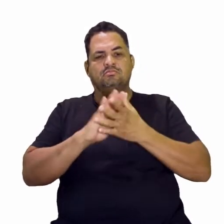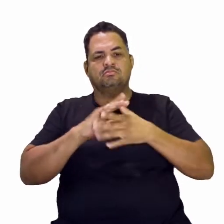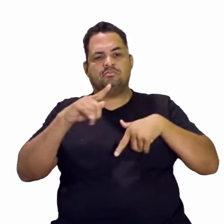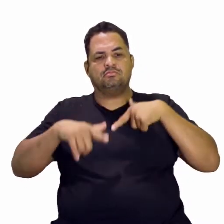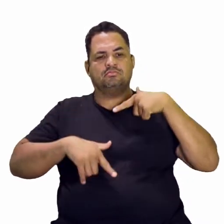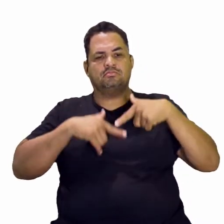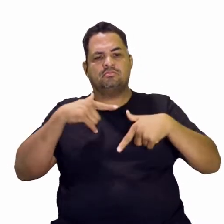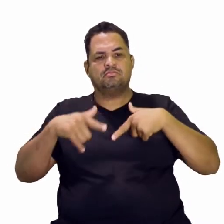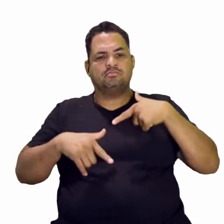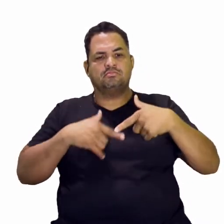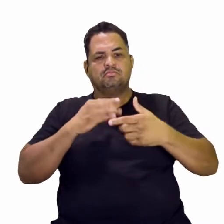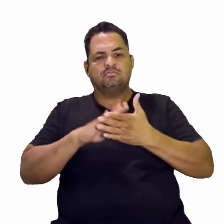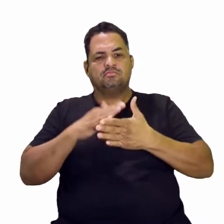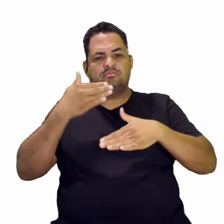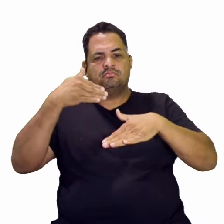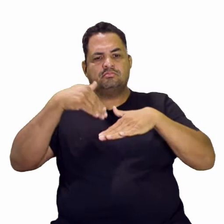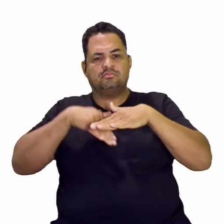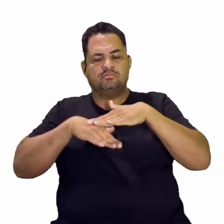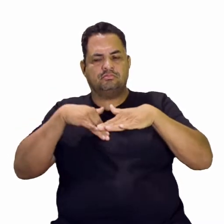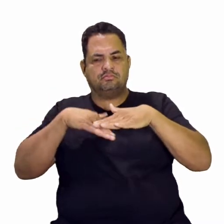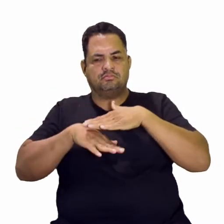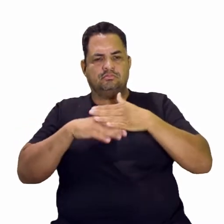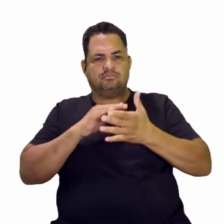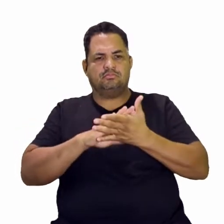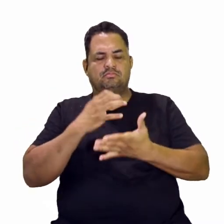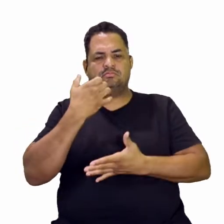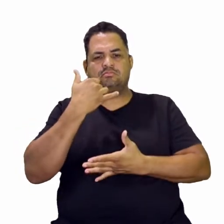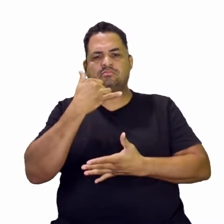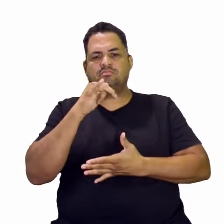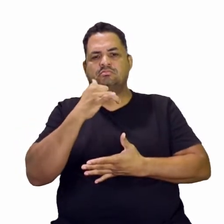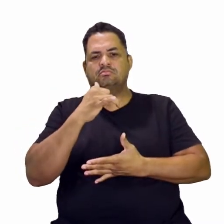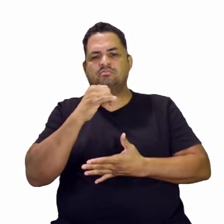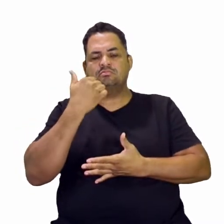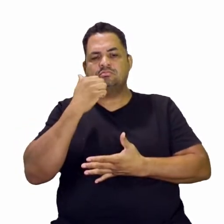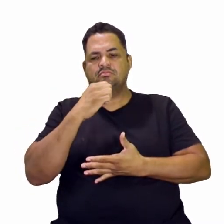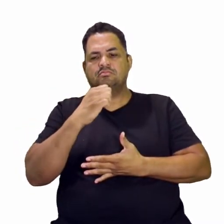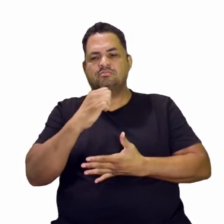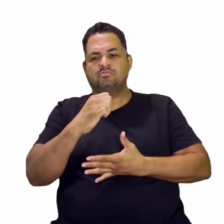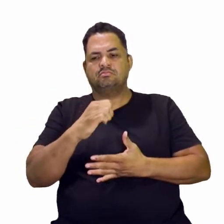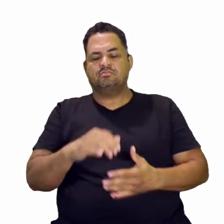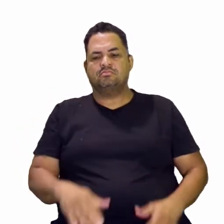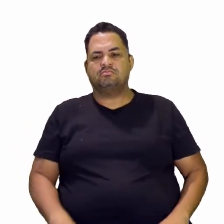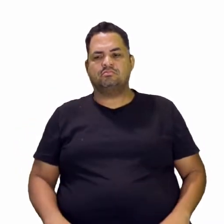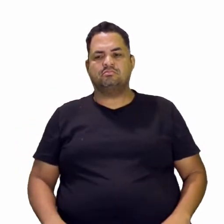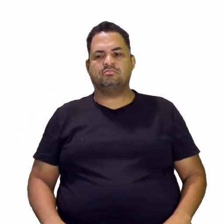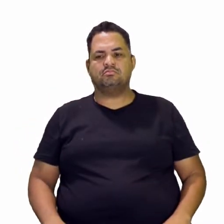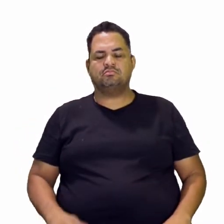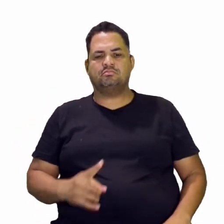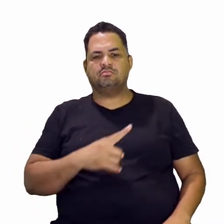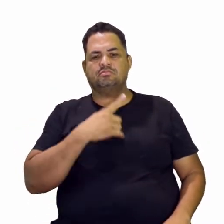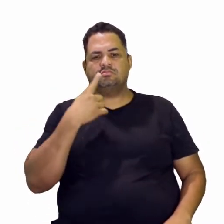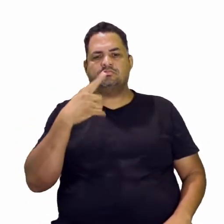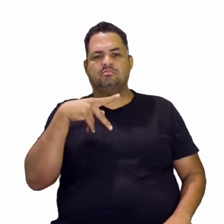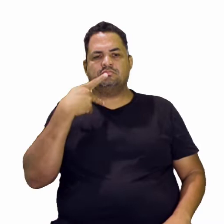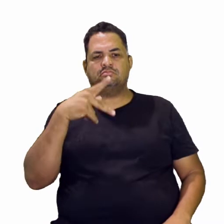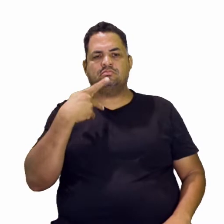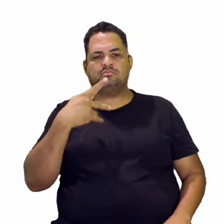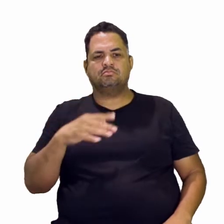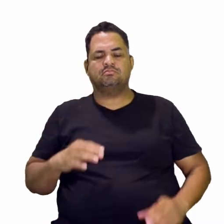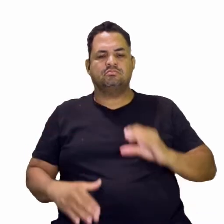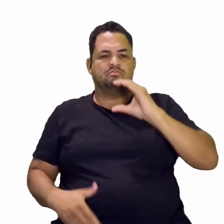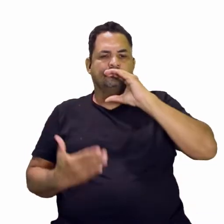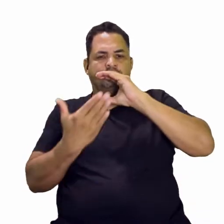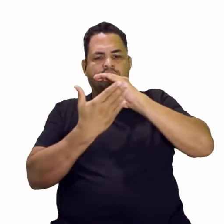funcionar como eficiente reserva energética. Professora, mas a gente falou sobre os carboidratos e a